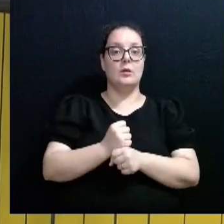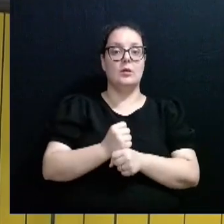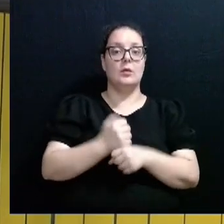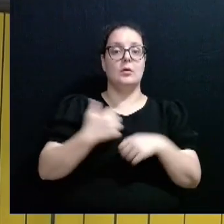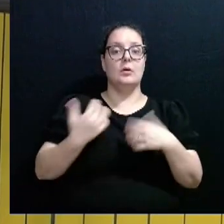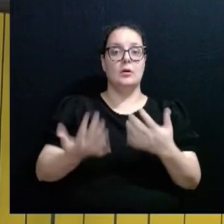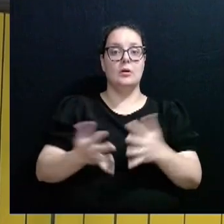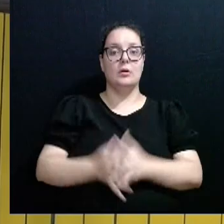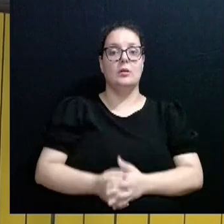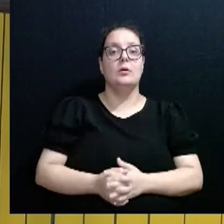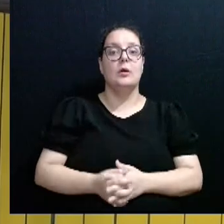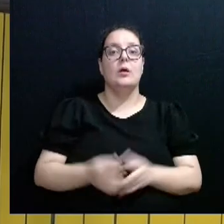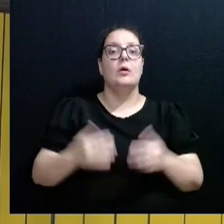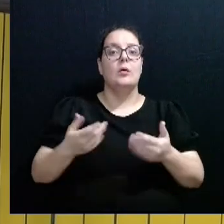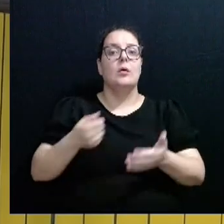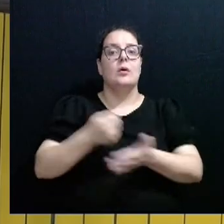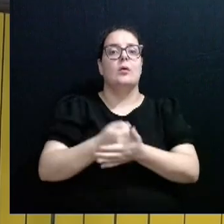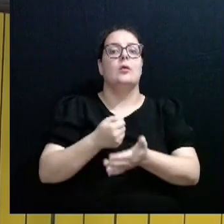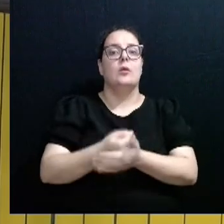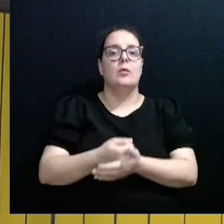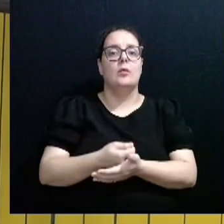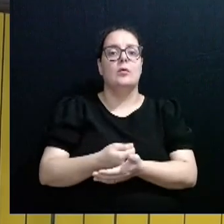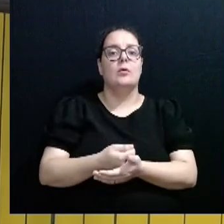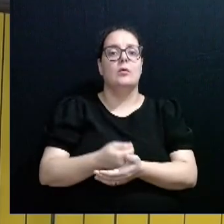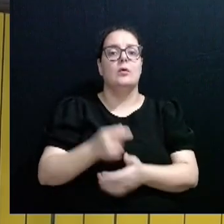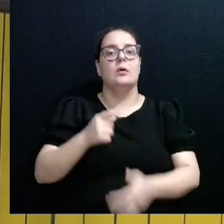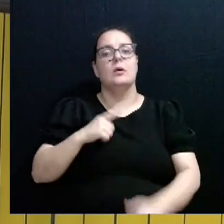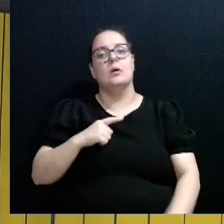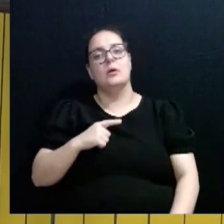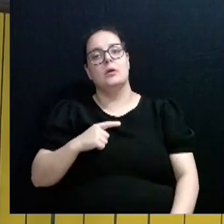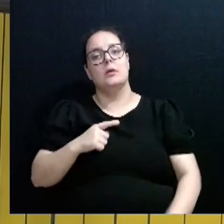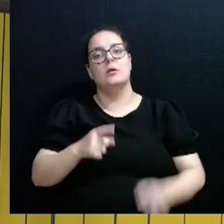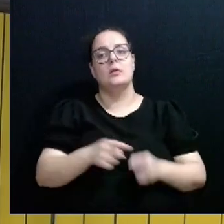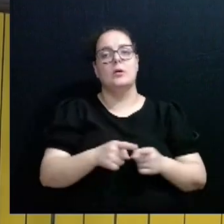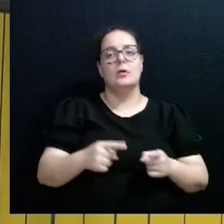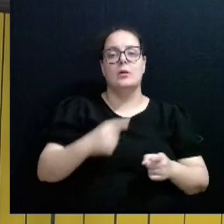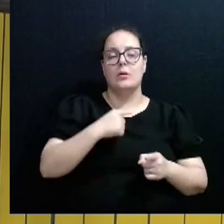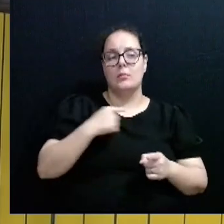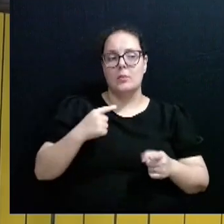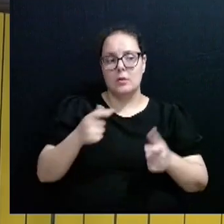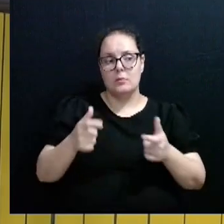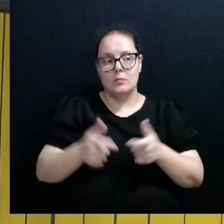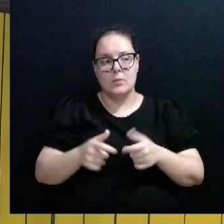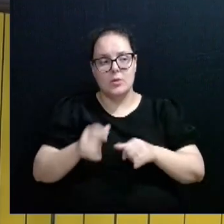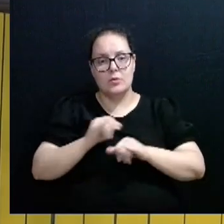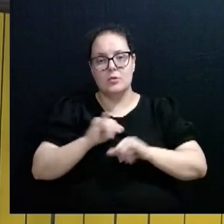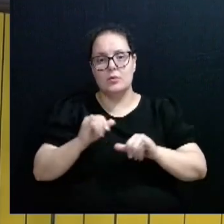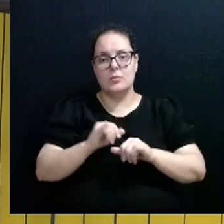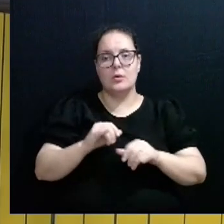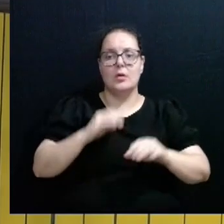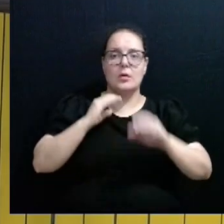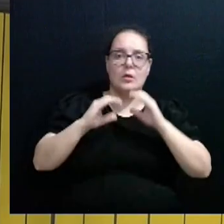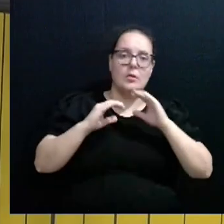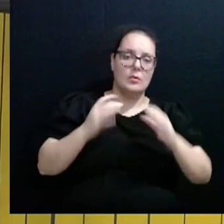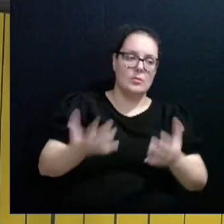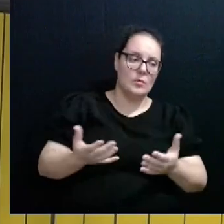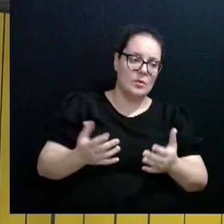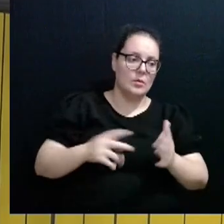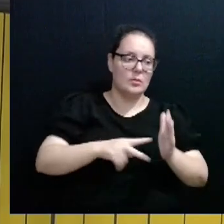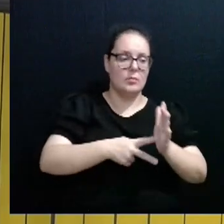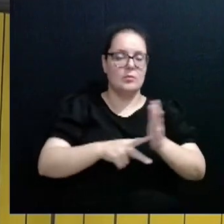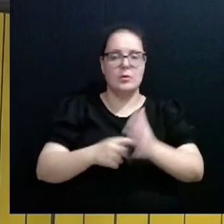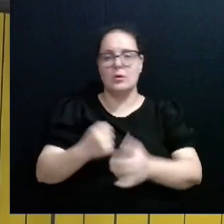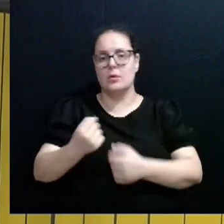as obrigações legais? Existe um prazo mínimo de aviso, comunicação ao sindicato ou algum